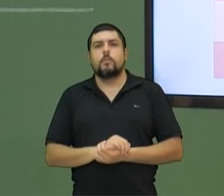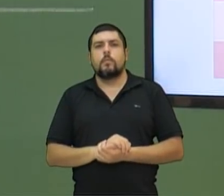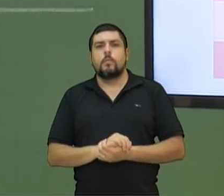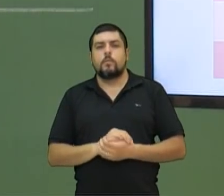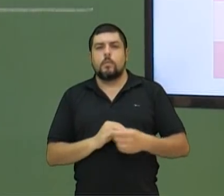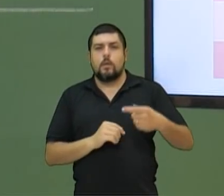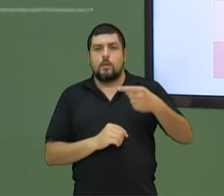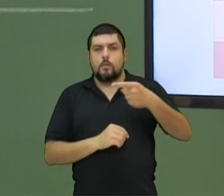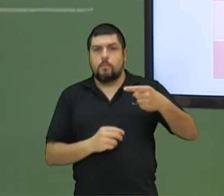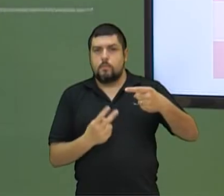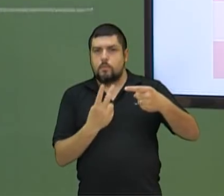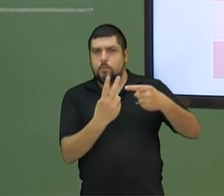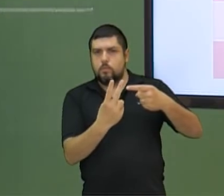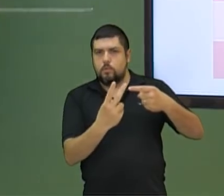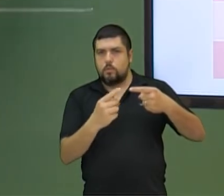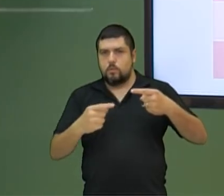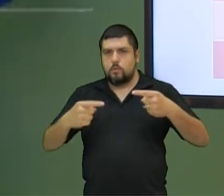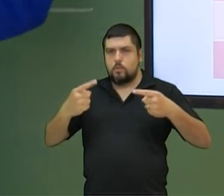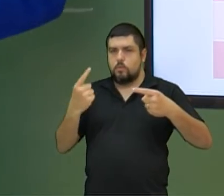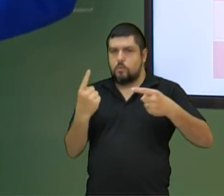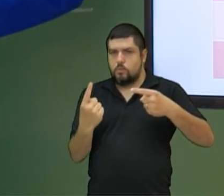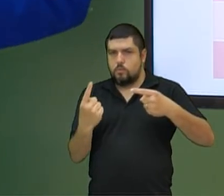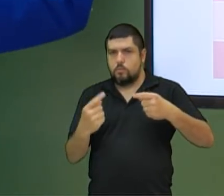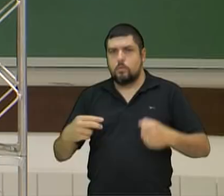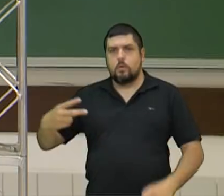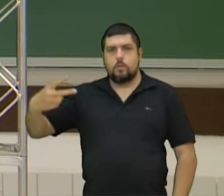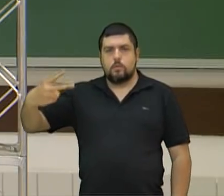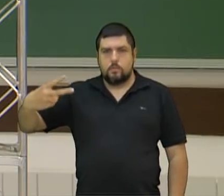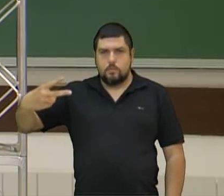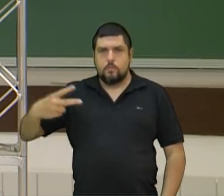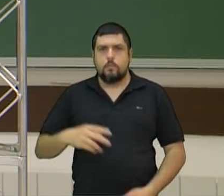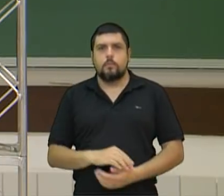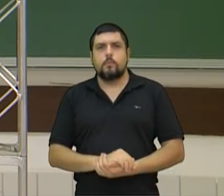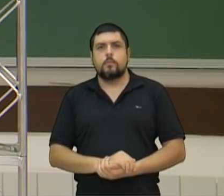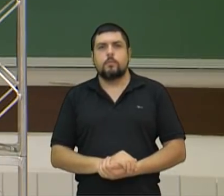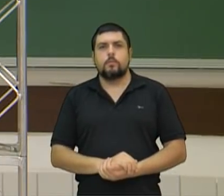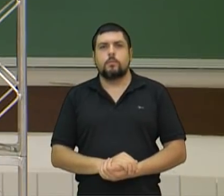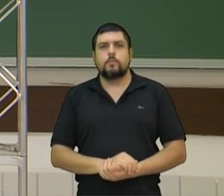Menos 2 e 1 é o segundo par.